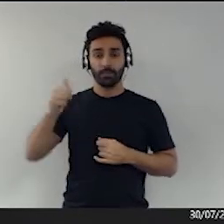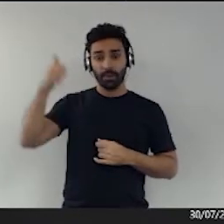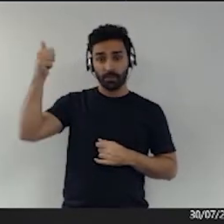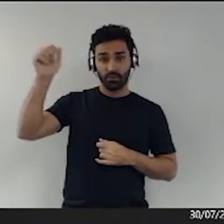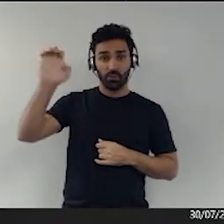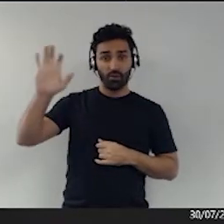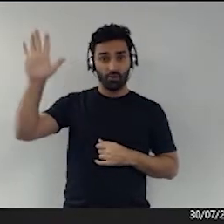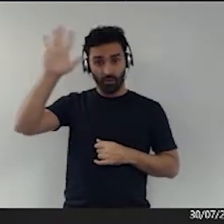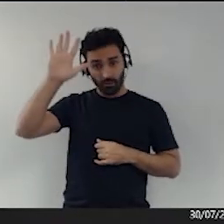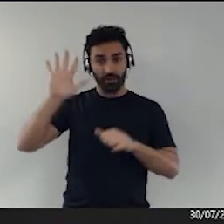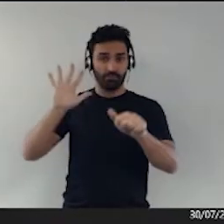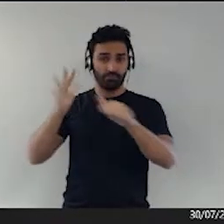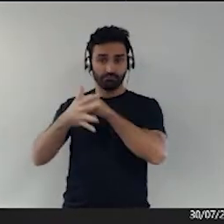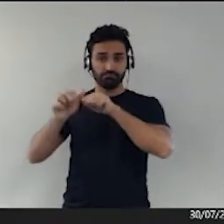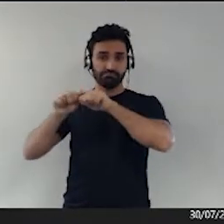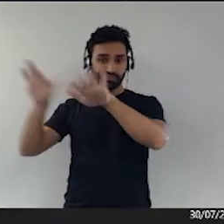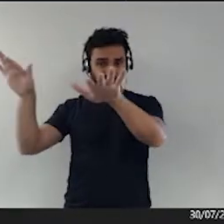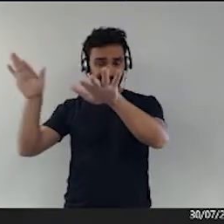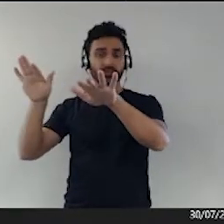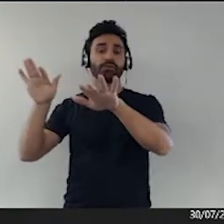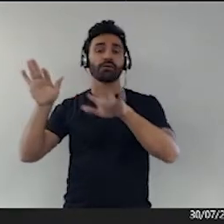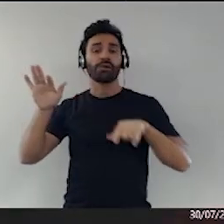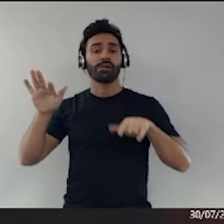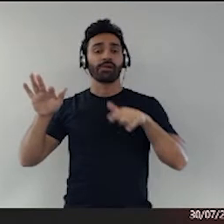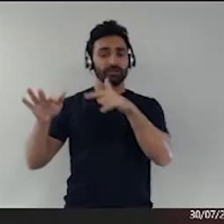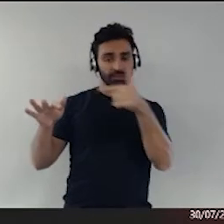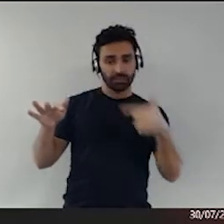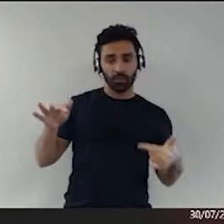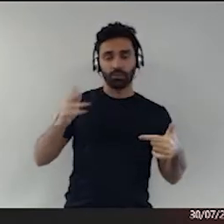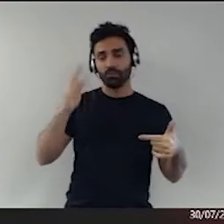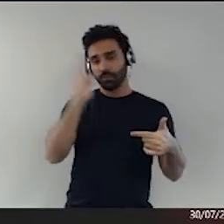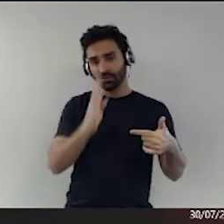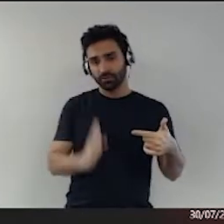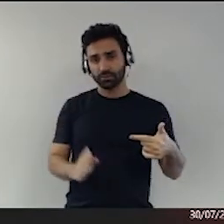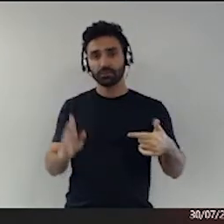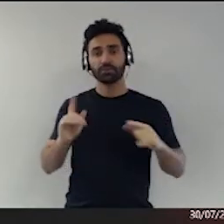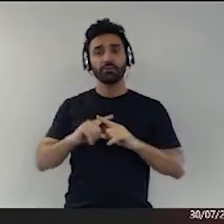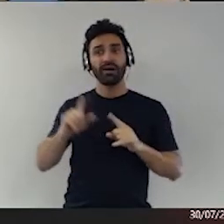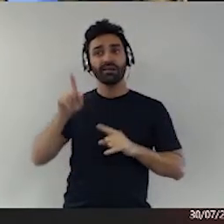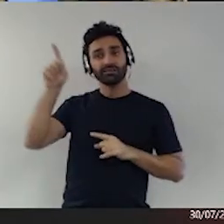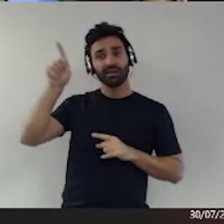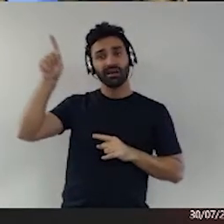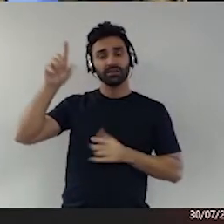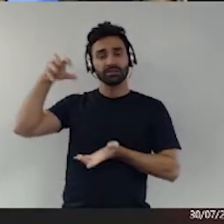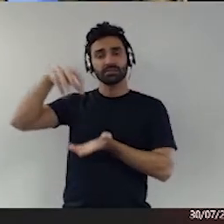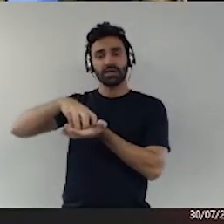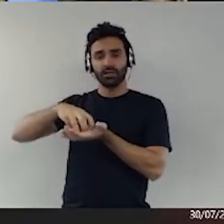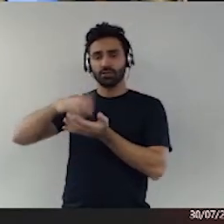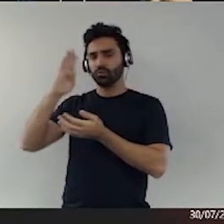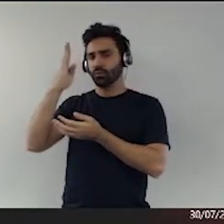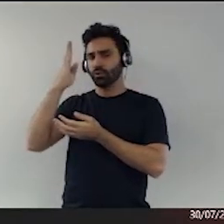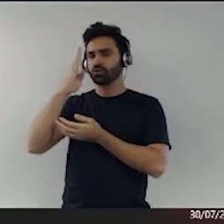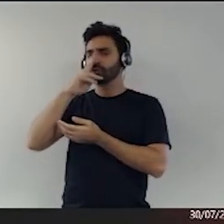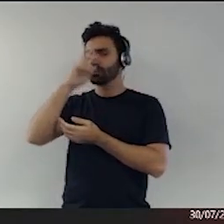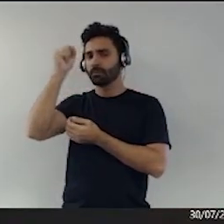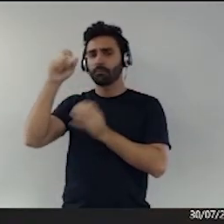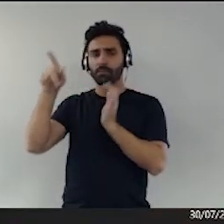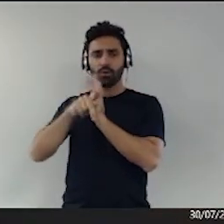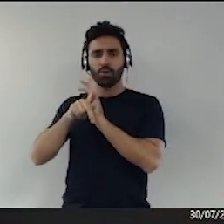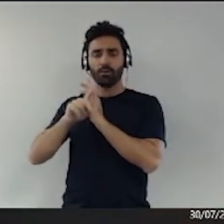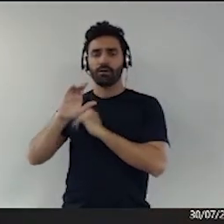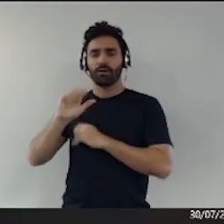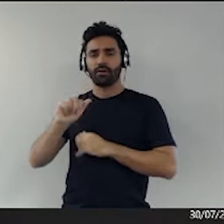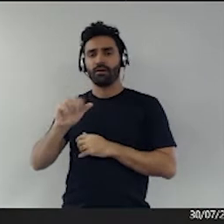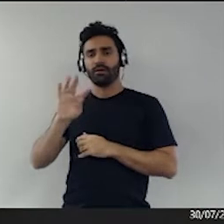como a gente trabalha com o pessoal da Europa, lá, o Centro de Biologia Complexa da Catalunha,